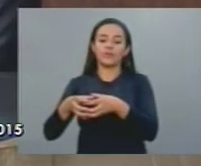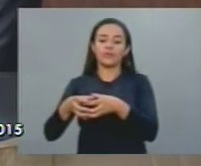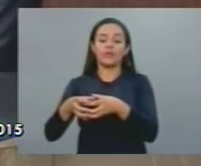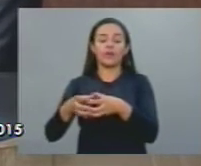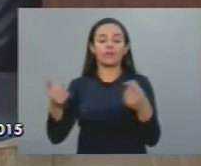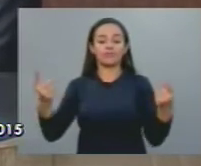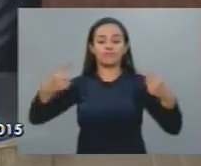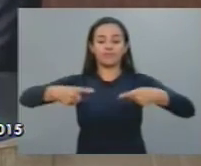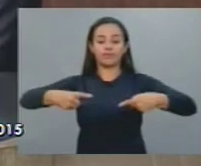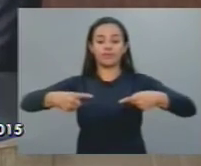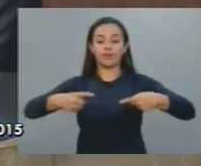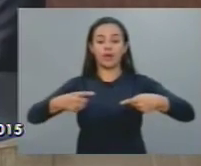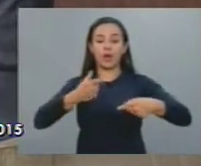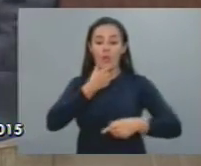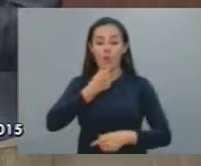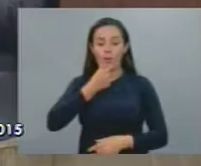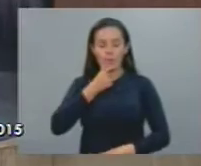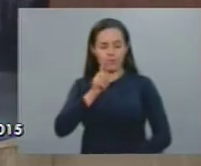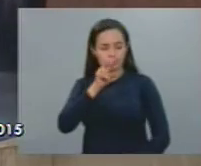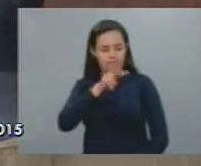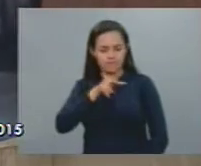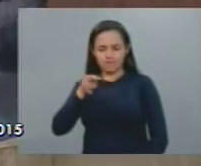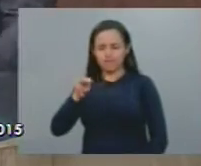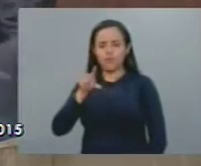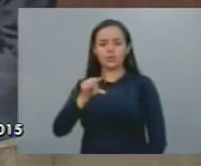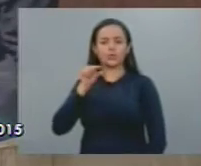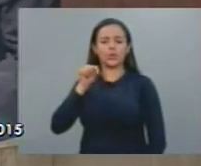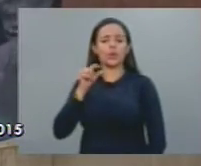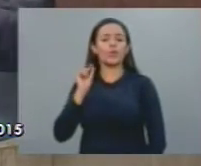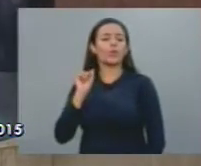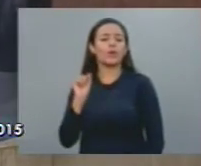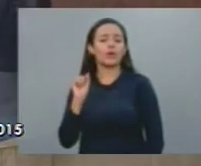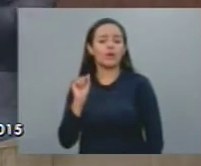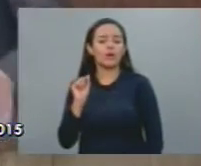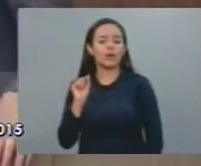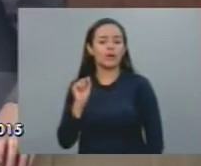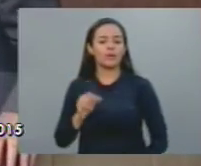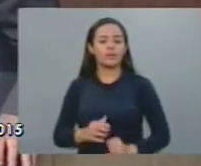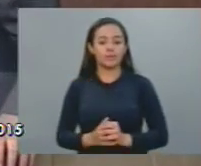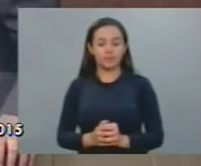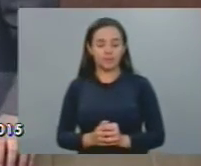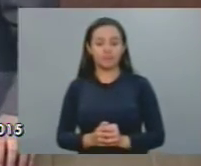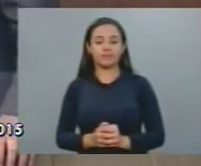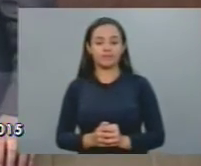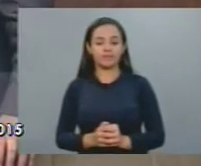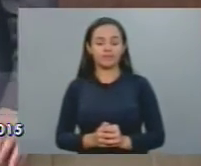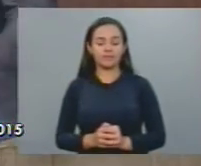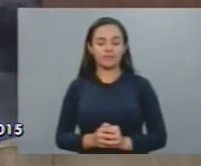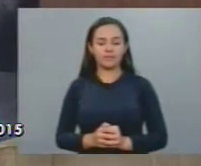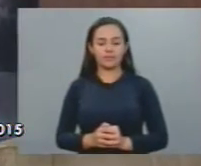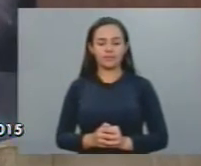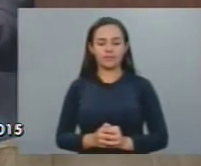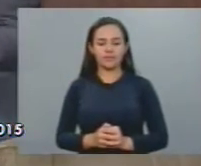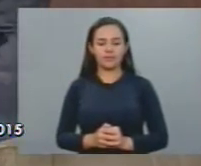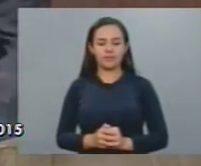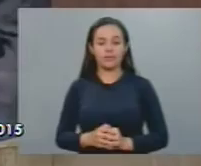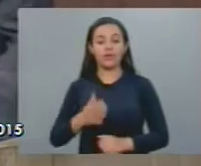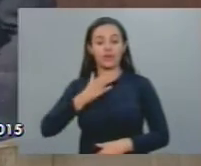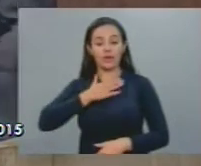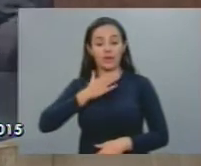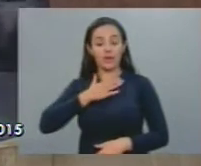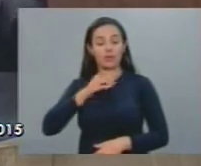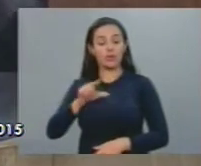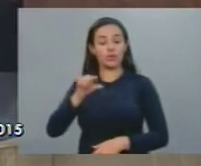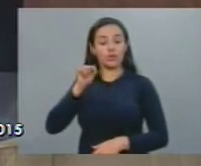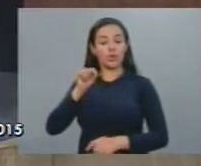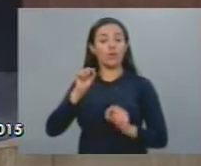dele. Pois eu quero parafrasear o Keynes: na guerra das classes eu tenho um lado. E o meu lado é, obviamente,